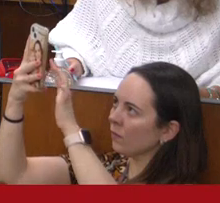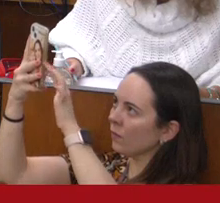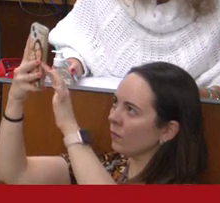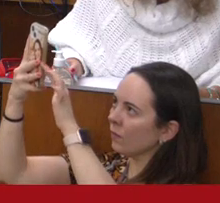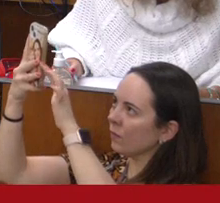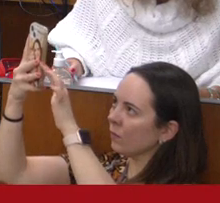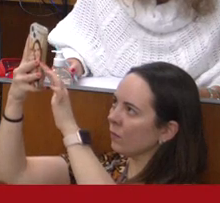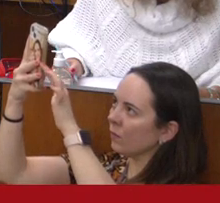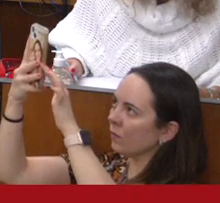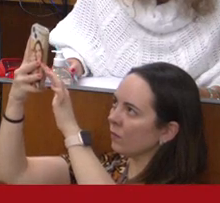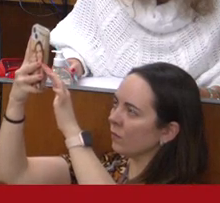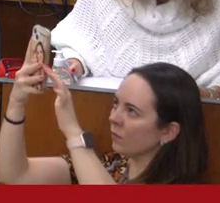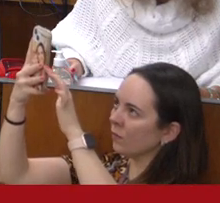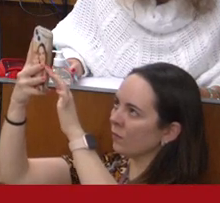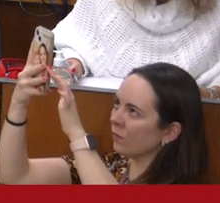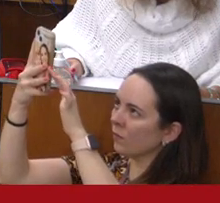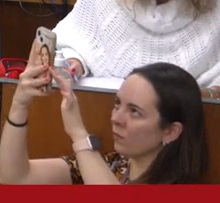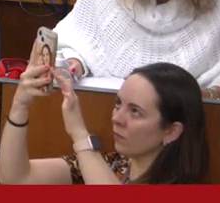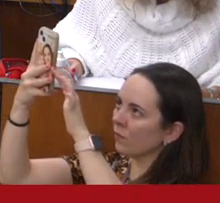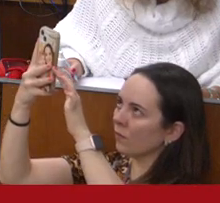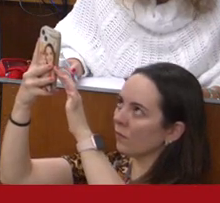deputado.